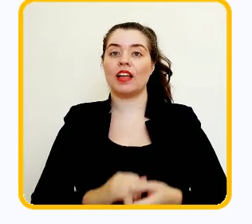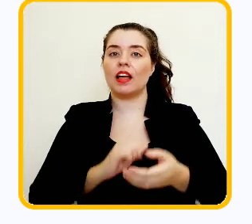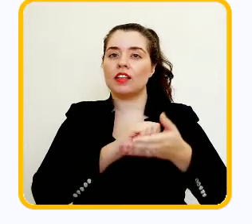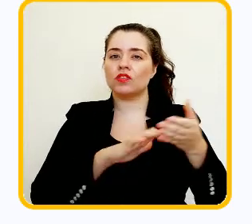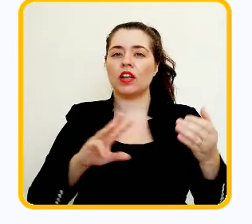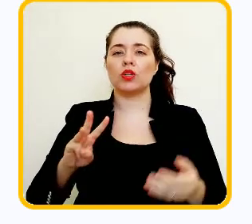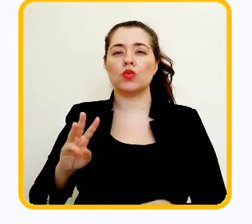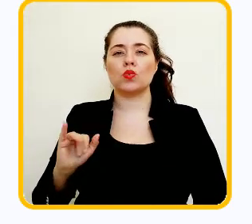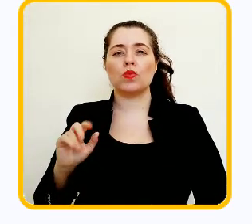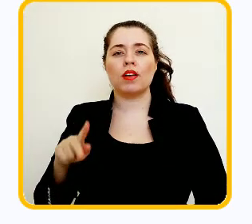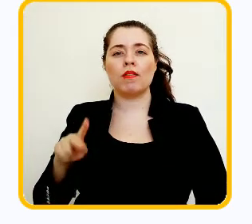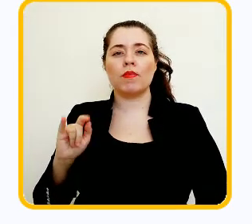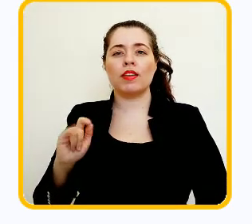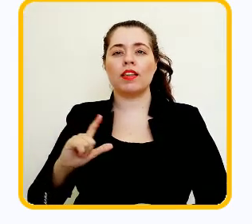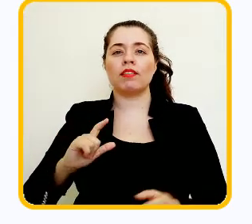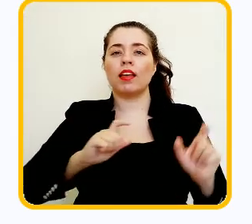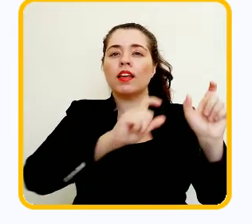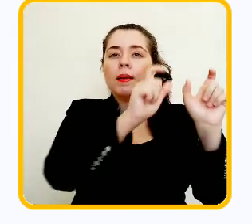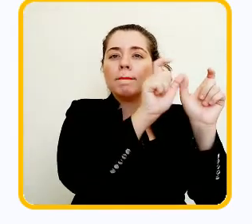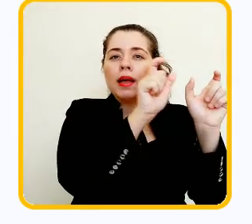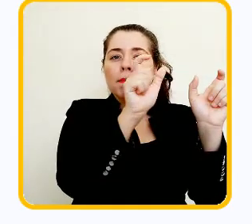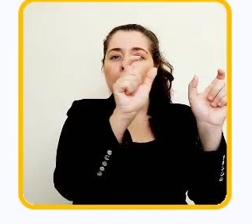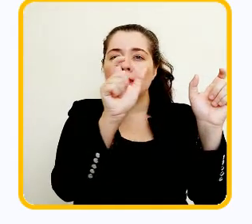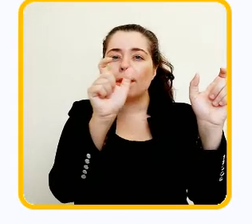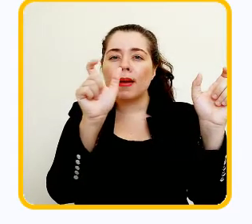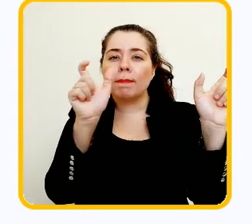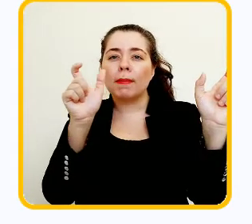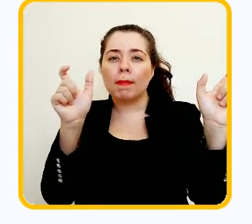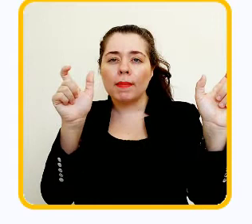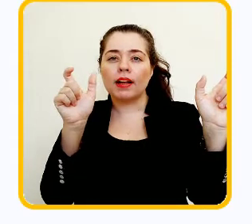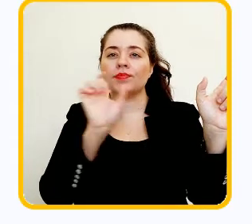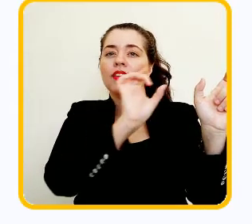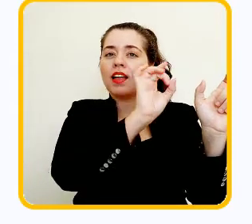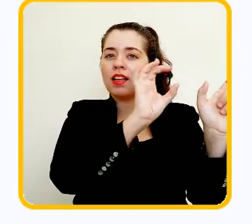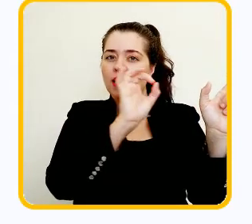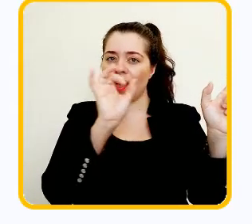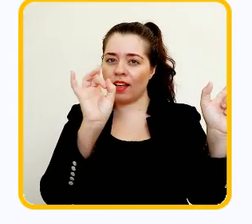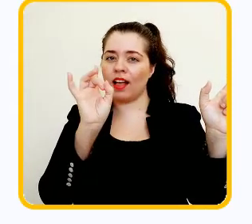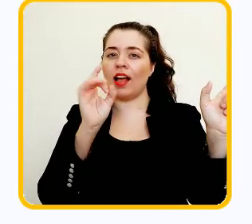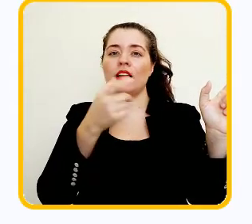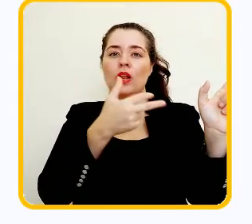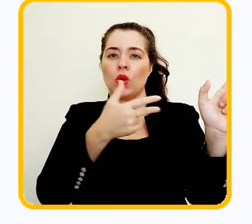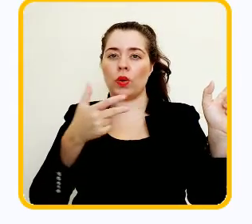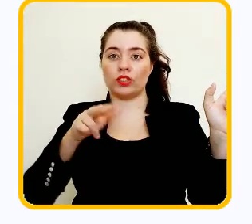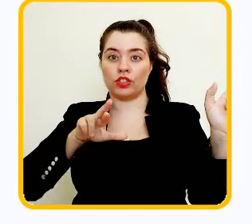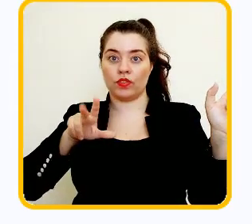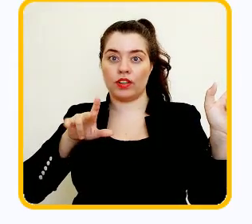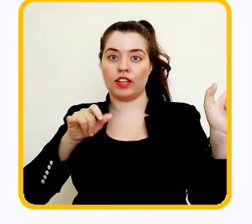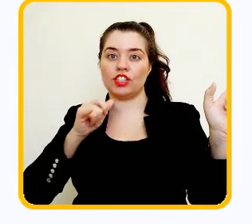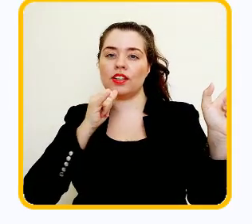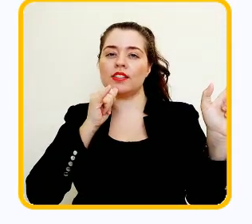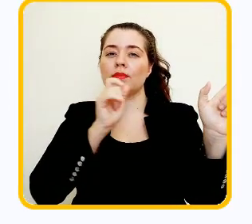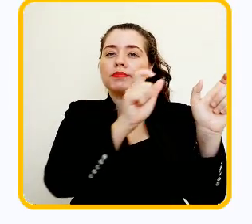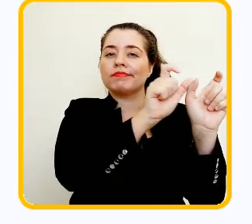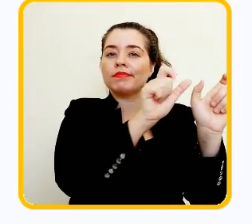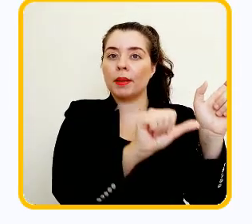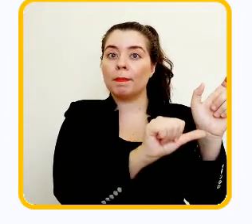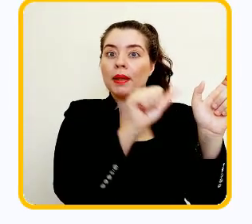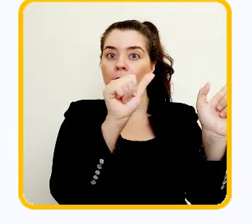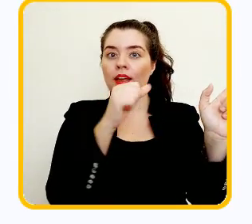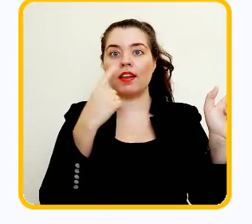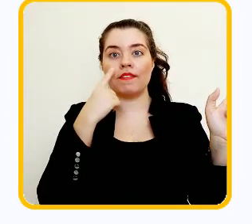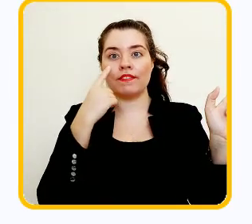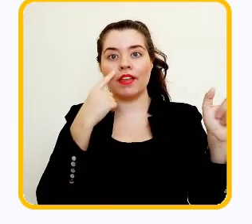A atividade Wiki apresenta abas com funções diferentes. Na primeira, você visualiza o conteúdo que já foi